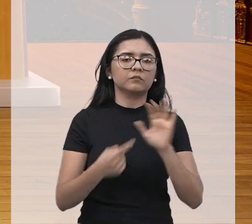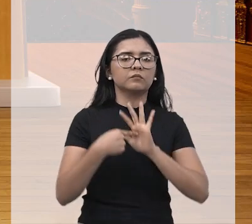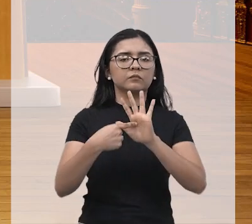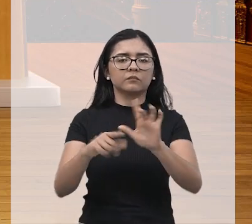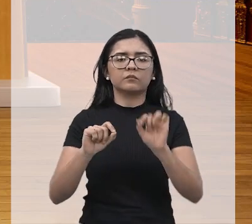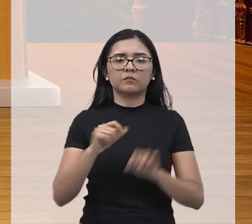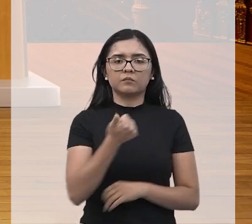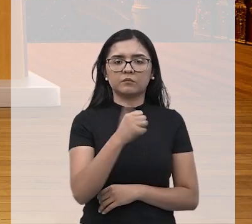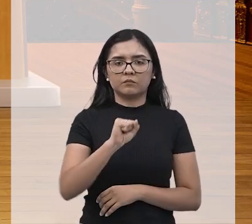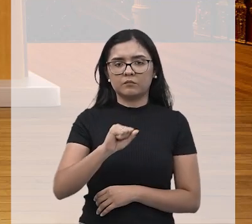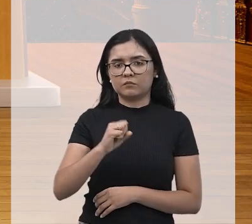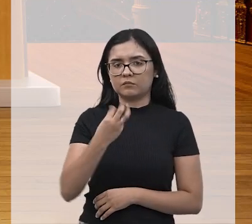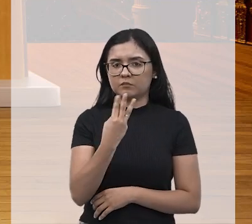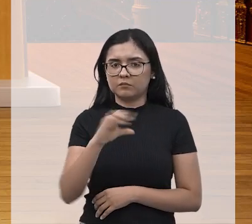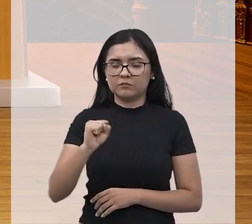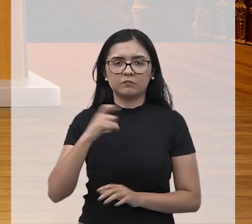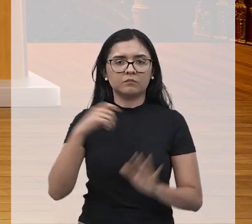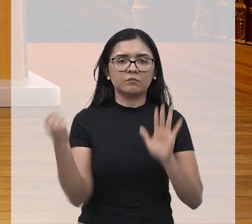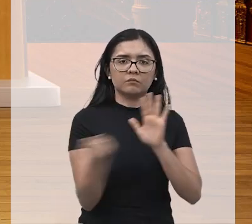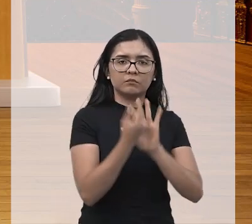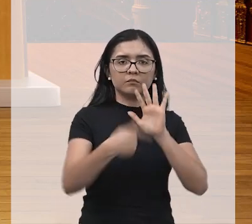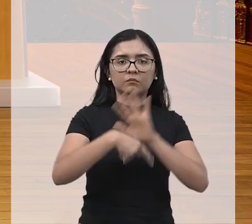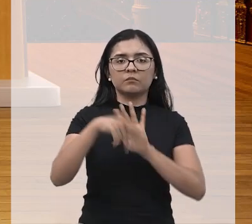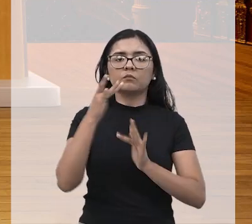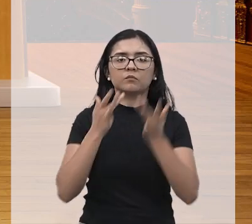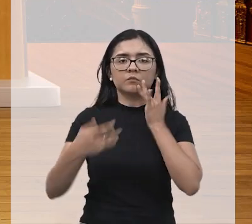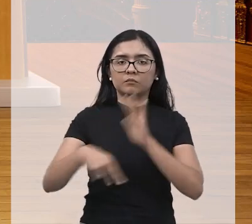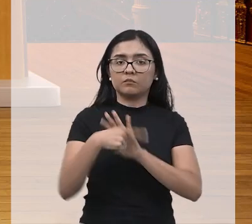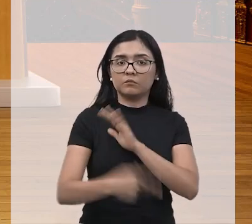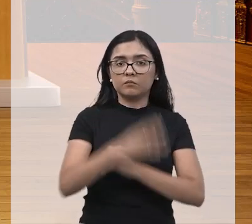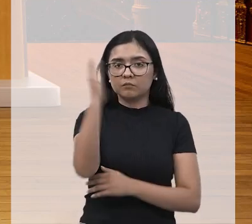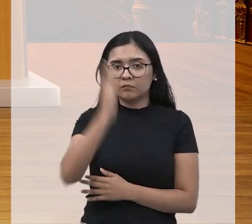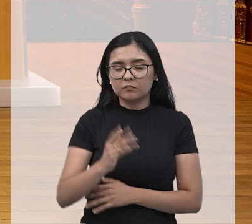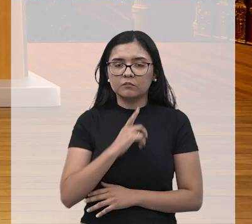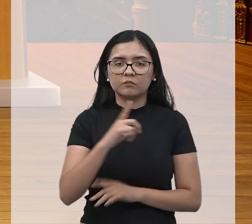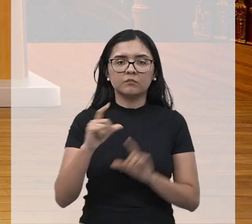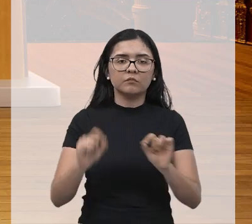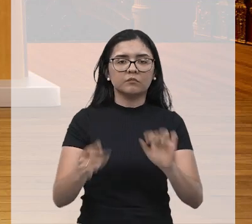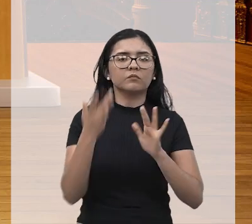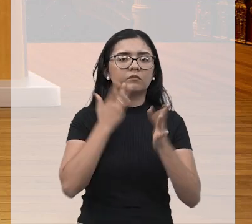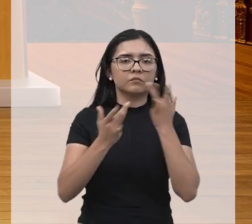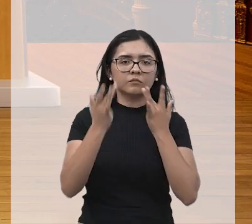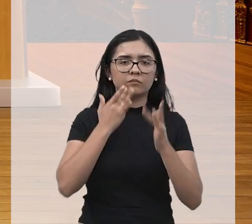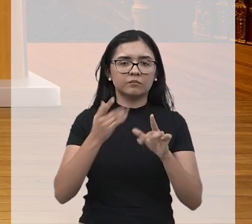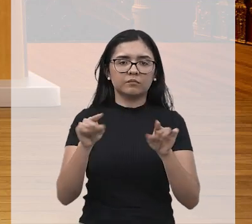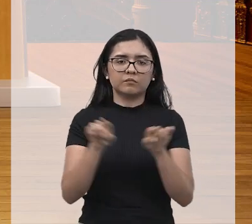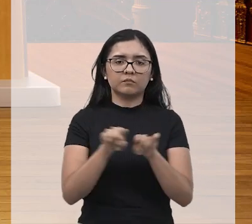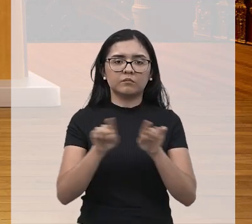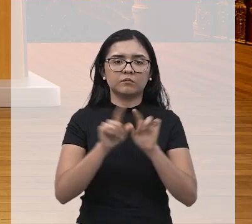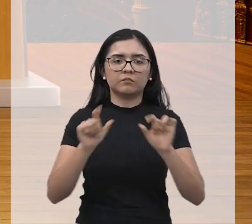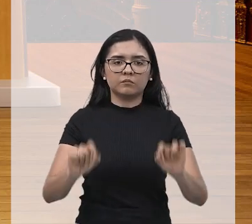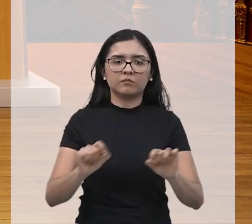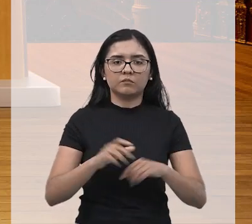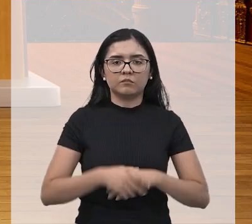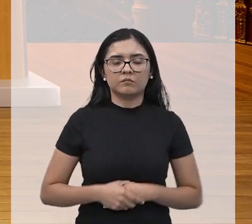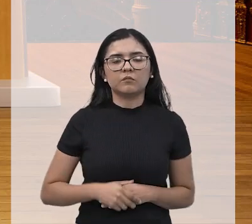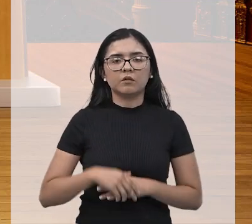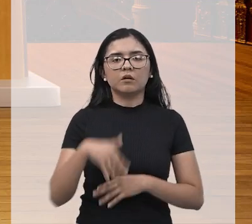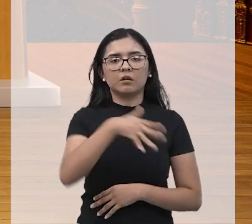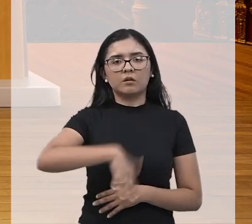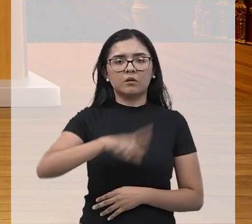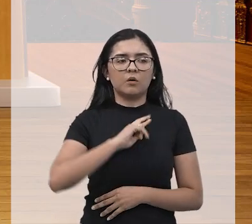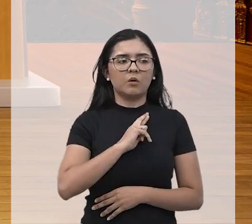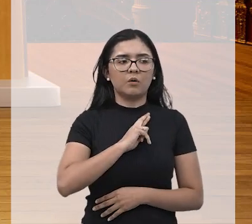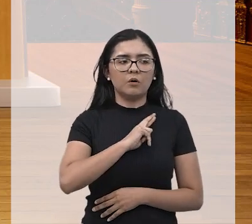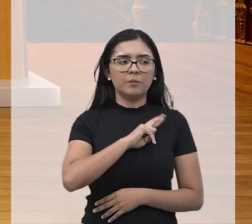1838. Foi um grande marco, né, para o teatro brasileiro. A peça é inserida na vertente do romantismo e